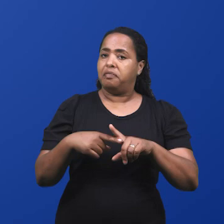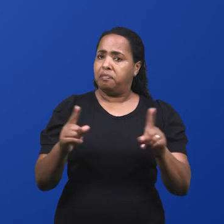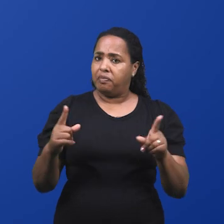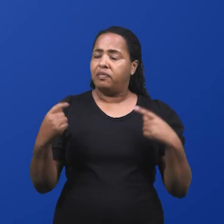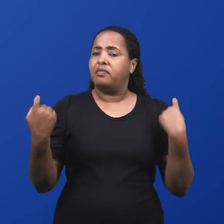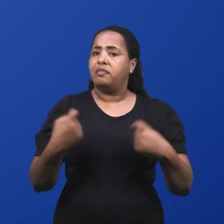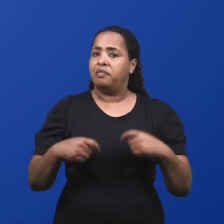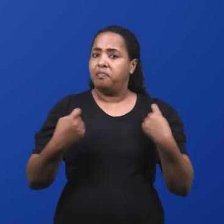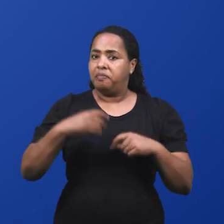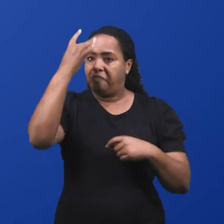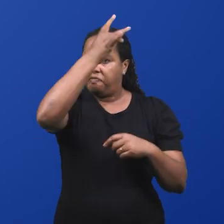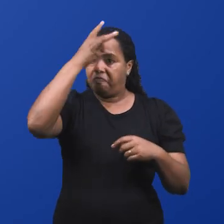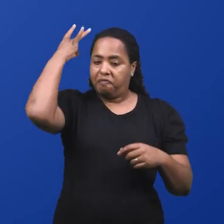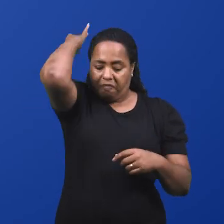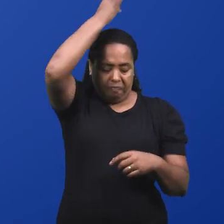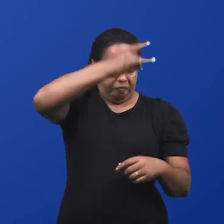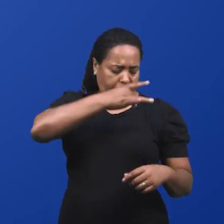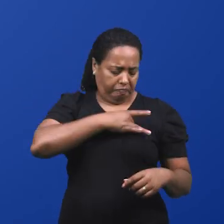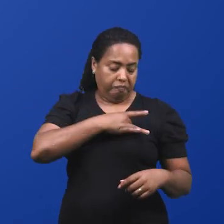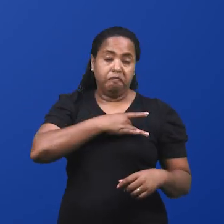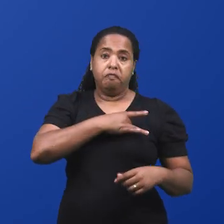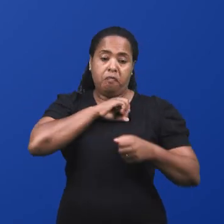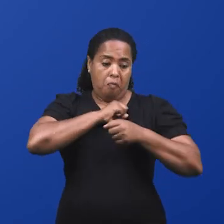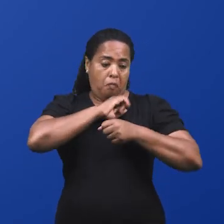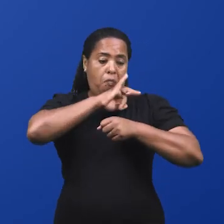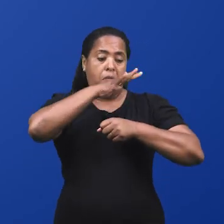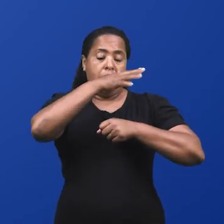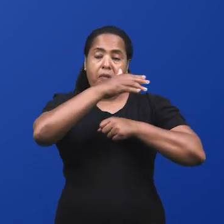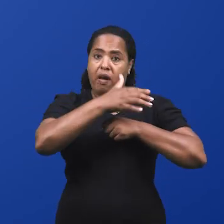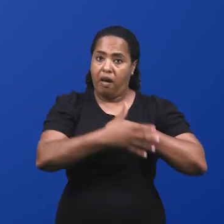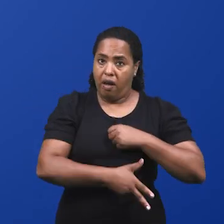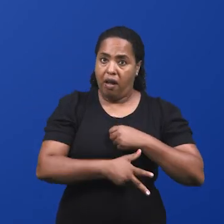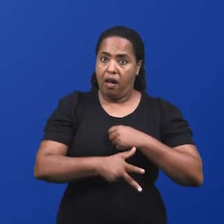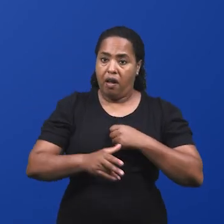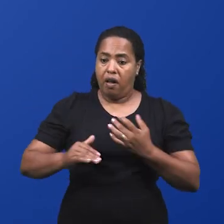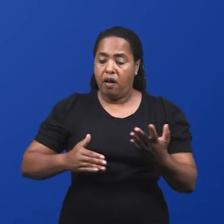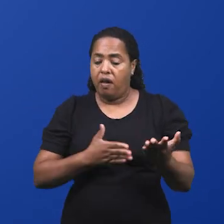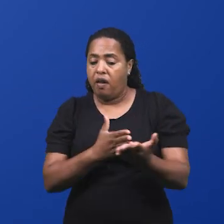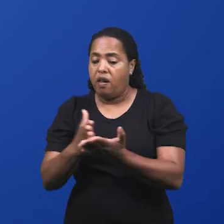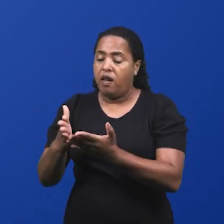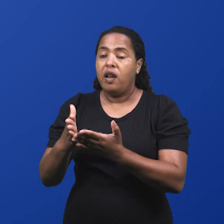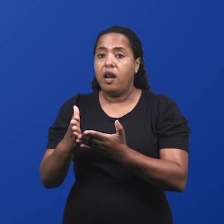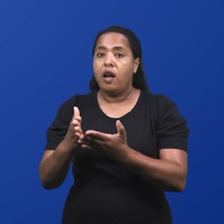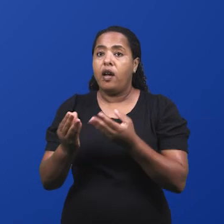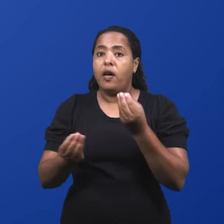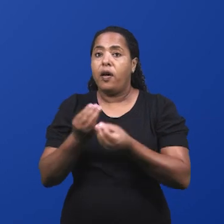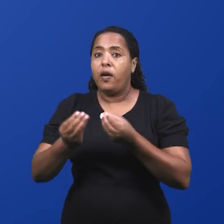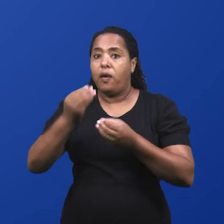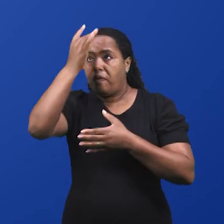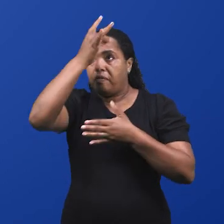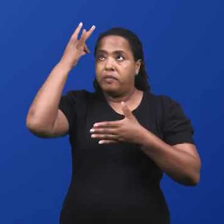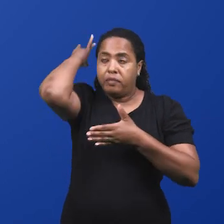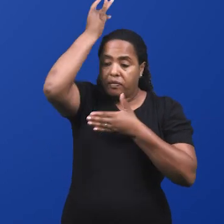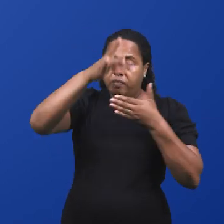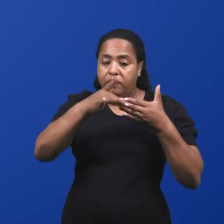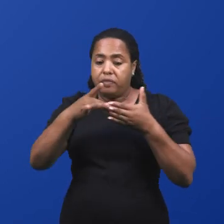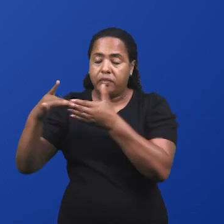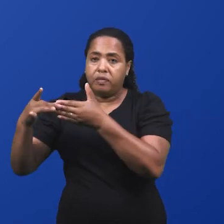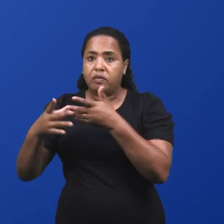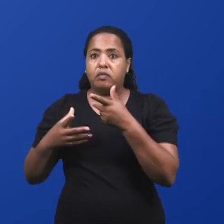mas ela precisa estar batizada, cheia do Espírito Santo, andar sob o governo do Espírito